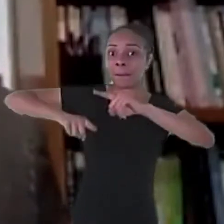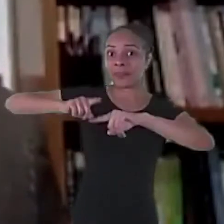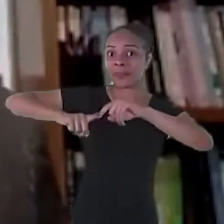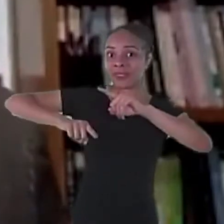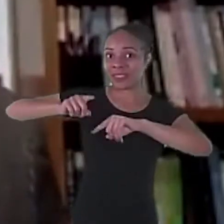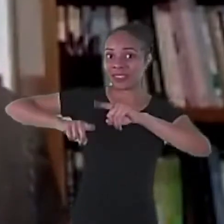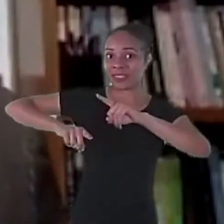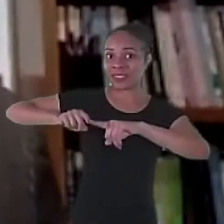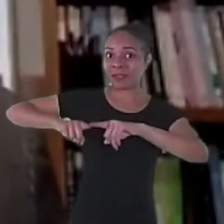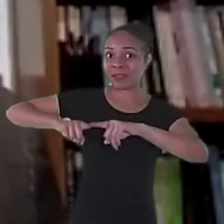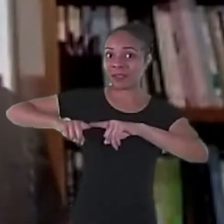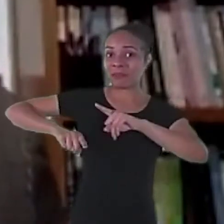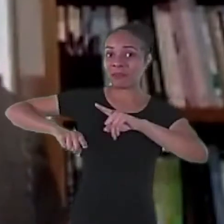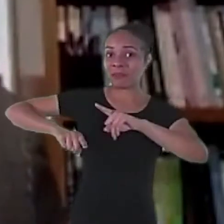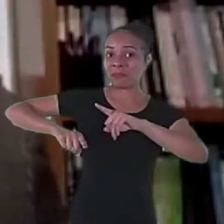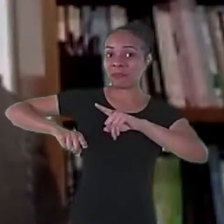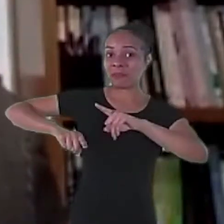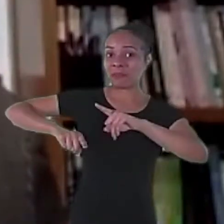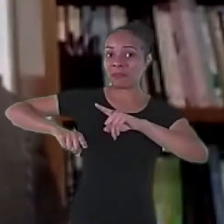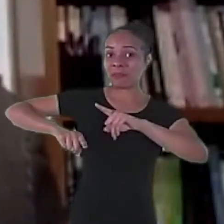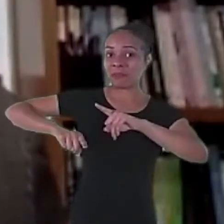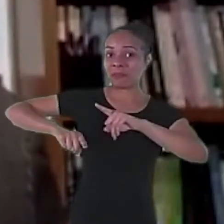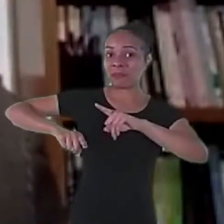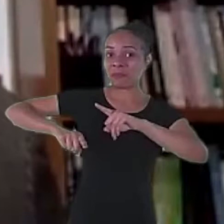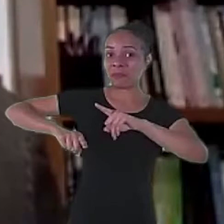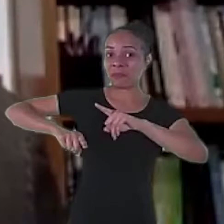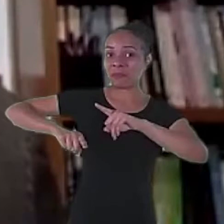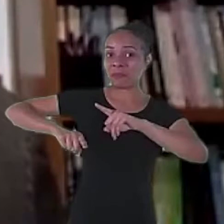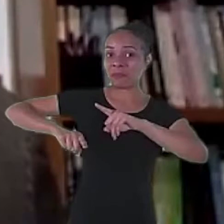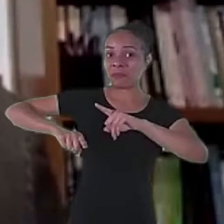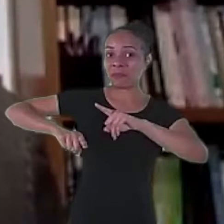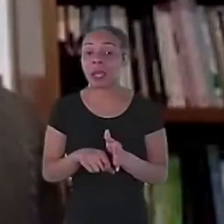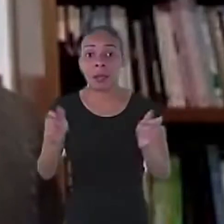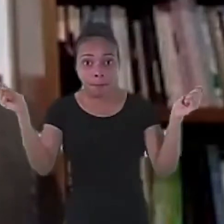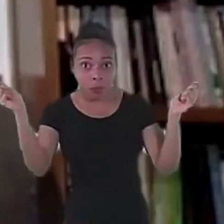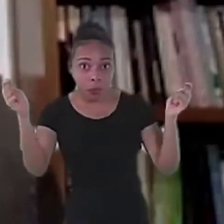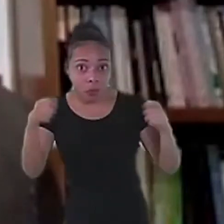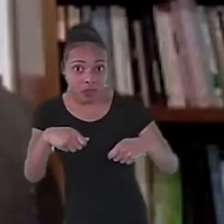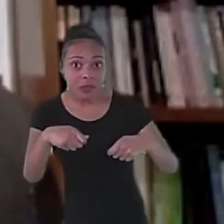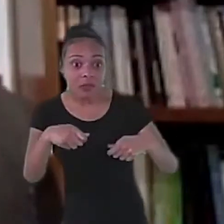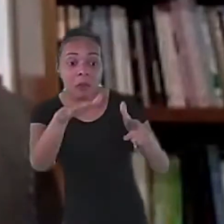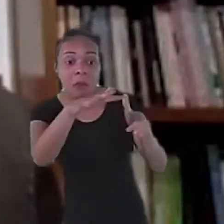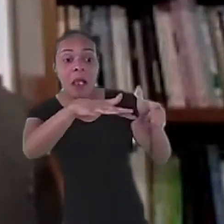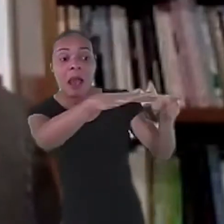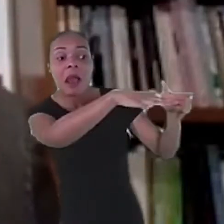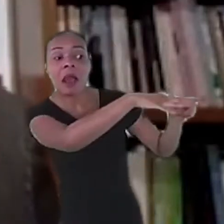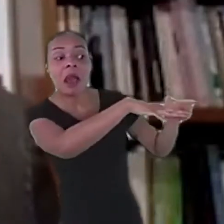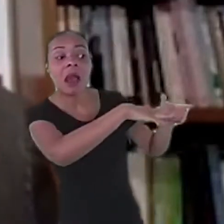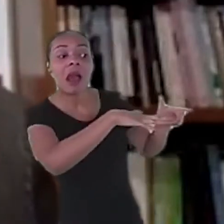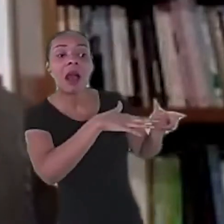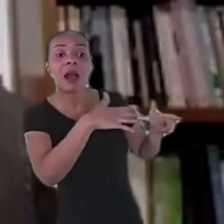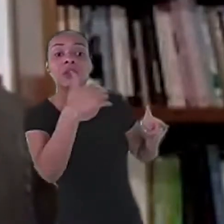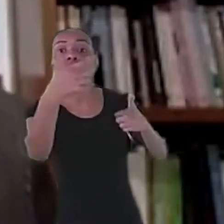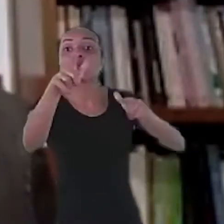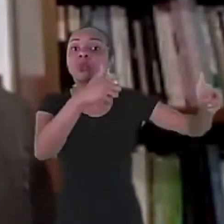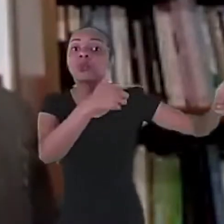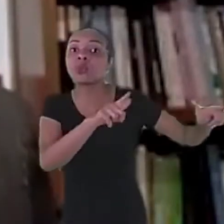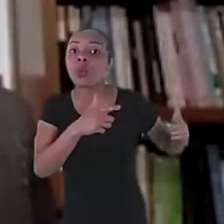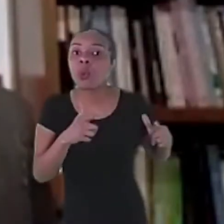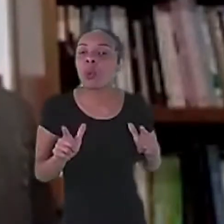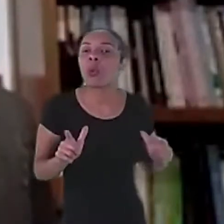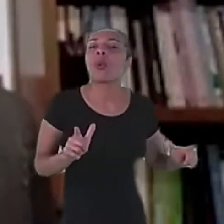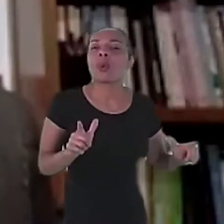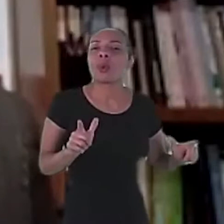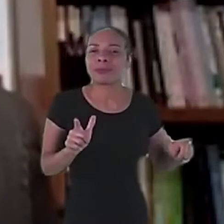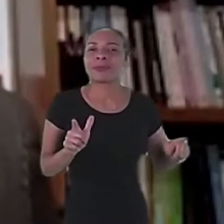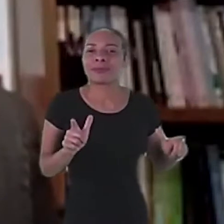ela pode ser aplicada a outros campos, a outras áreas. E